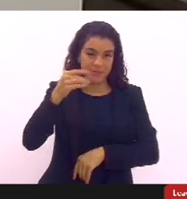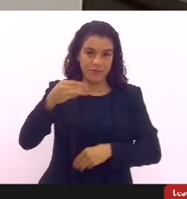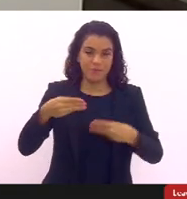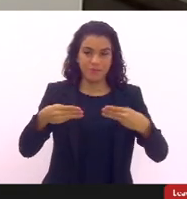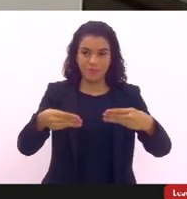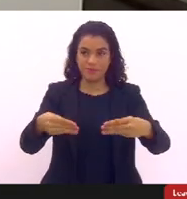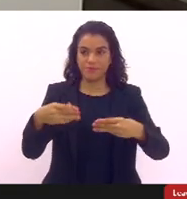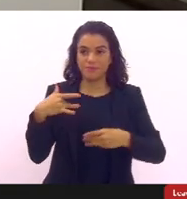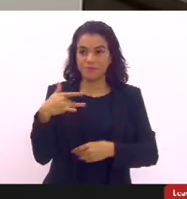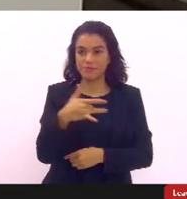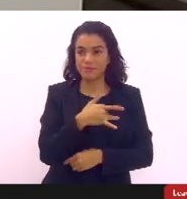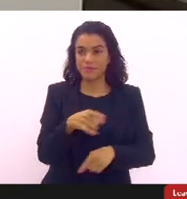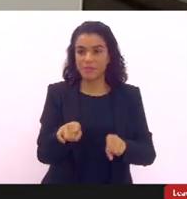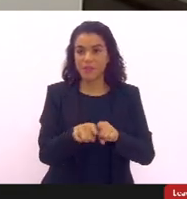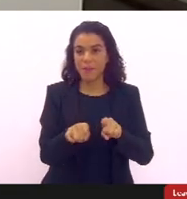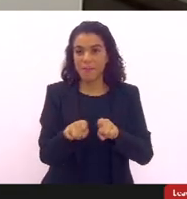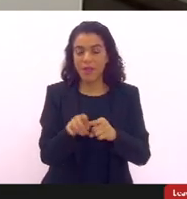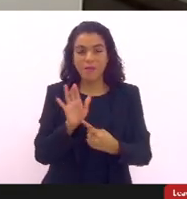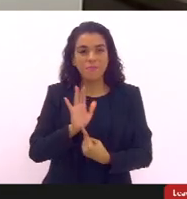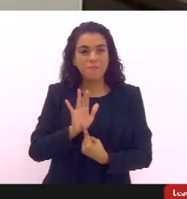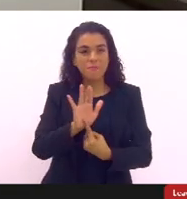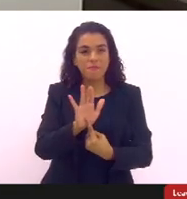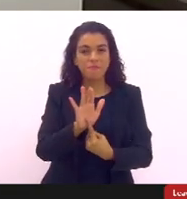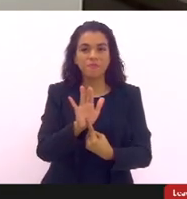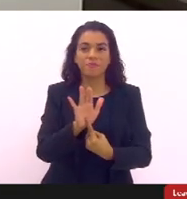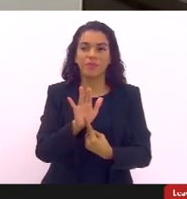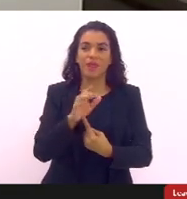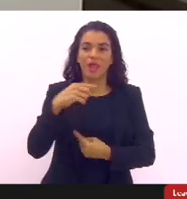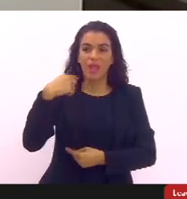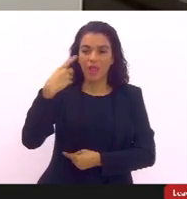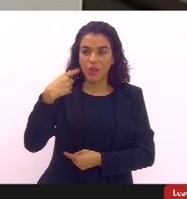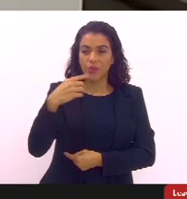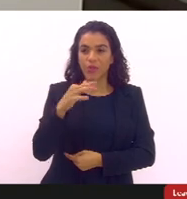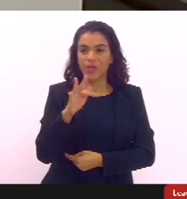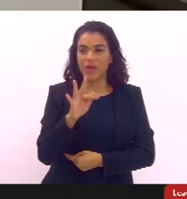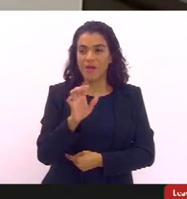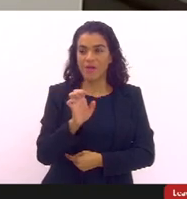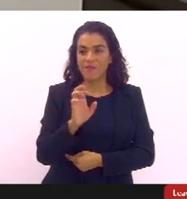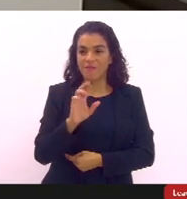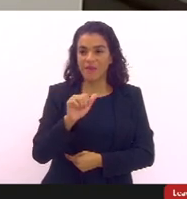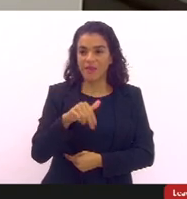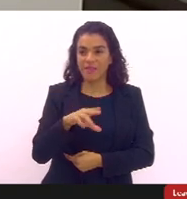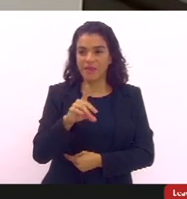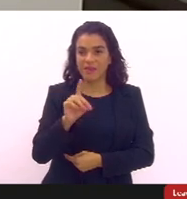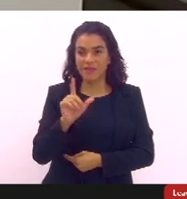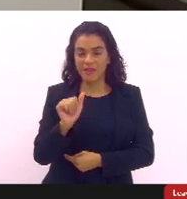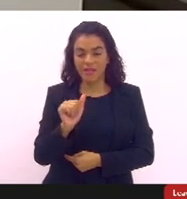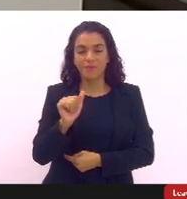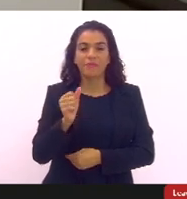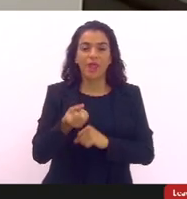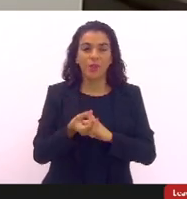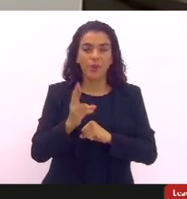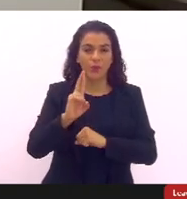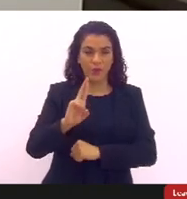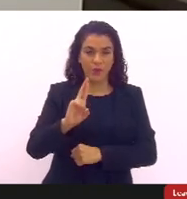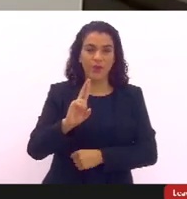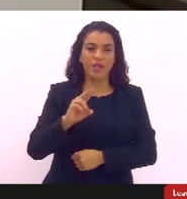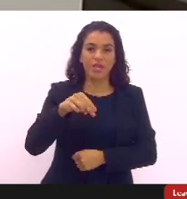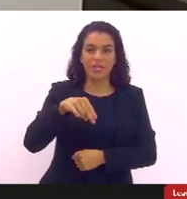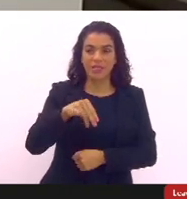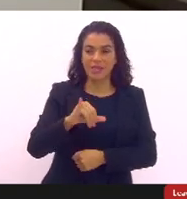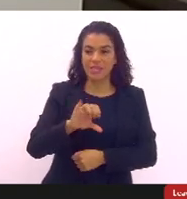e quero destacar aqui, né, que a doutora Fernanda e a própria ministra Nízia têm sido